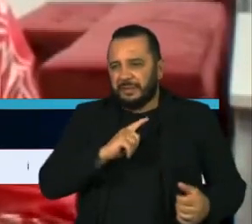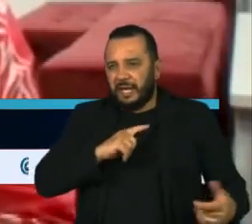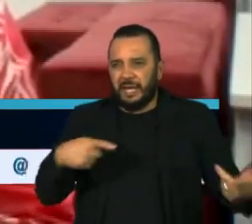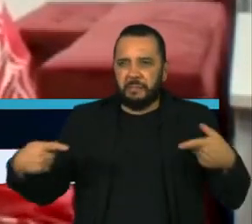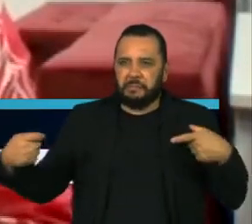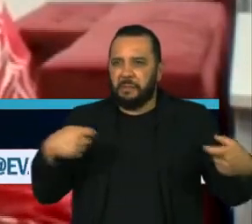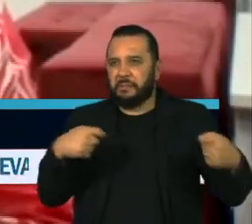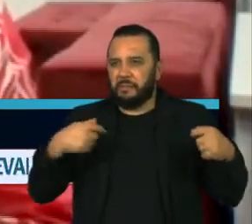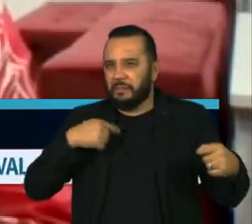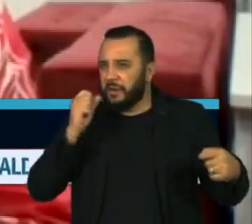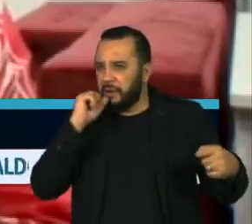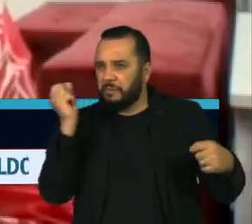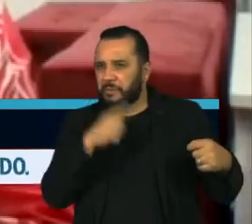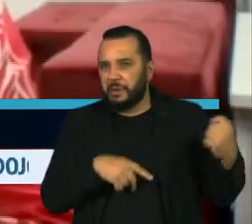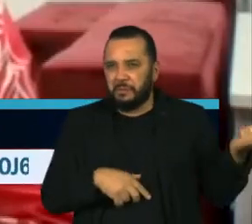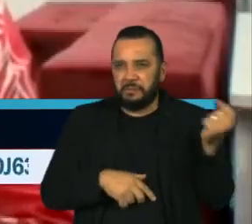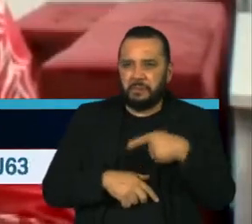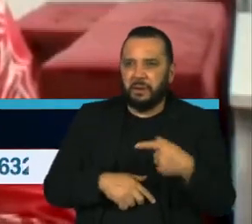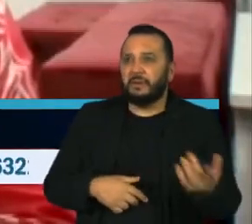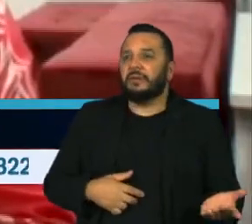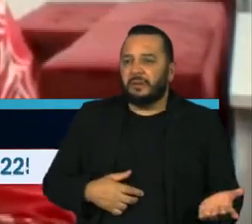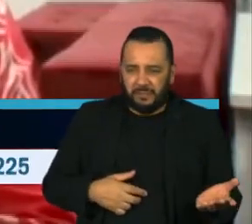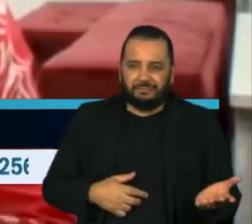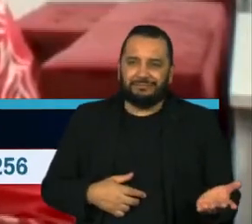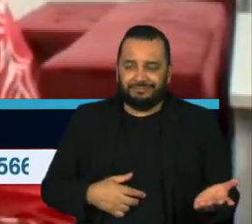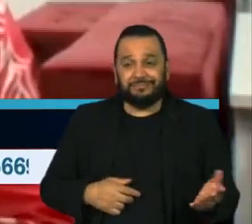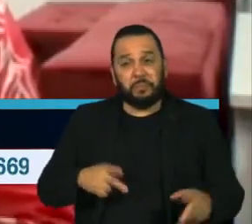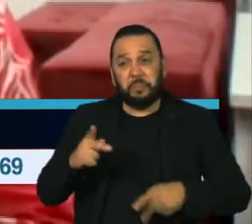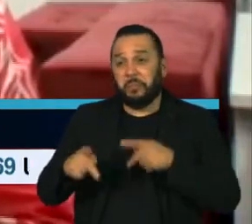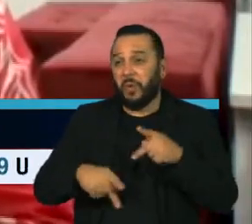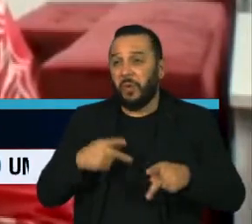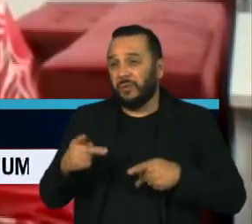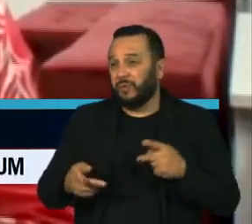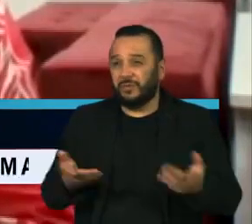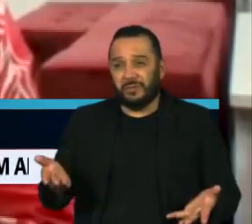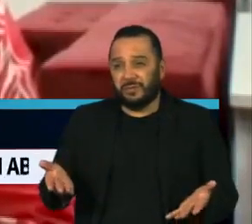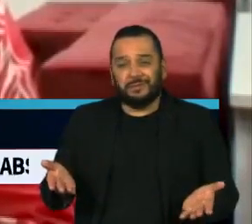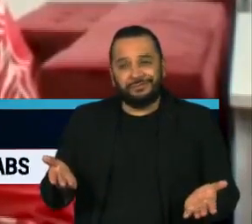troca de ofensas entre partidários, e ela foi para uma situação mais extrema.